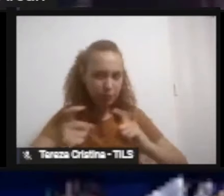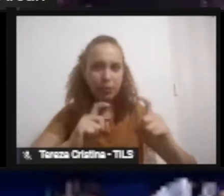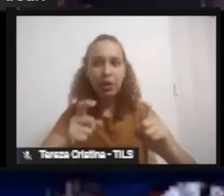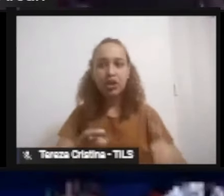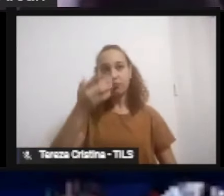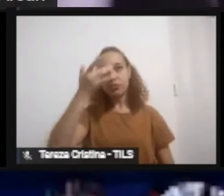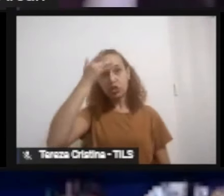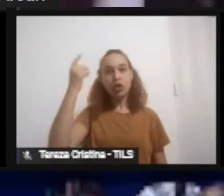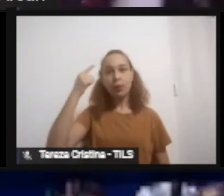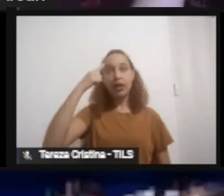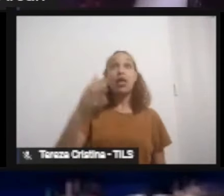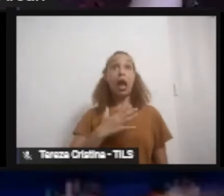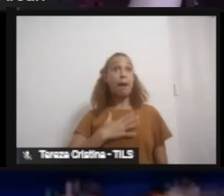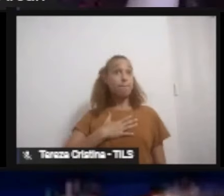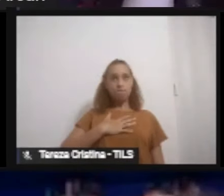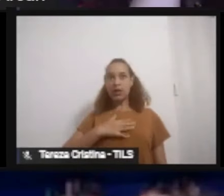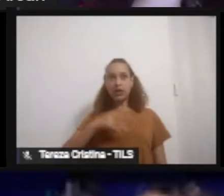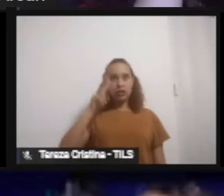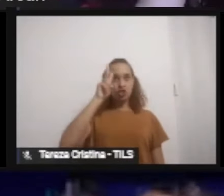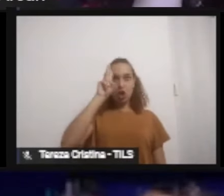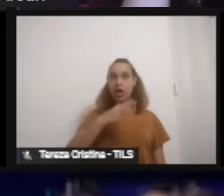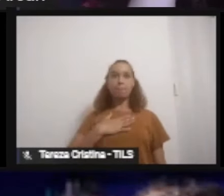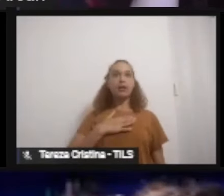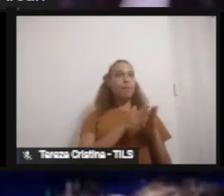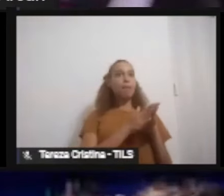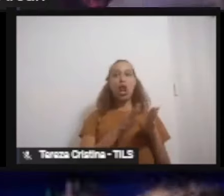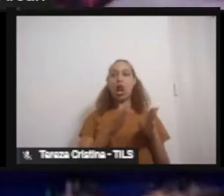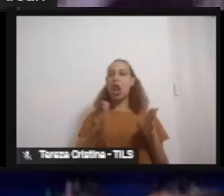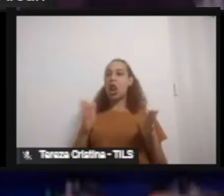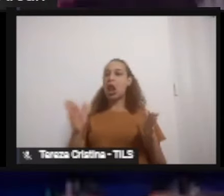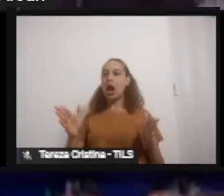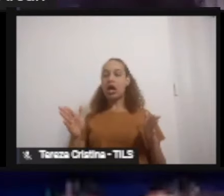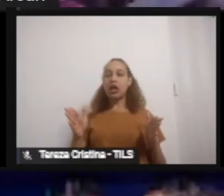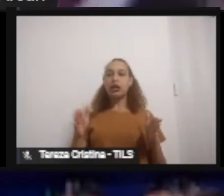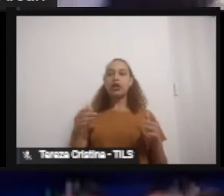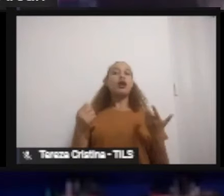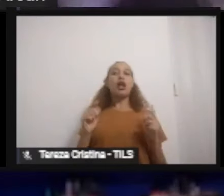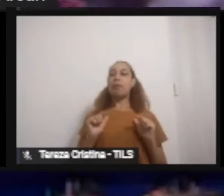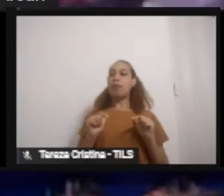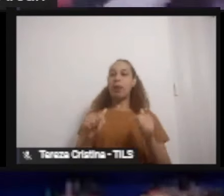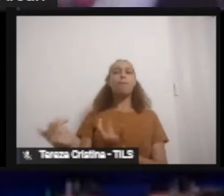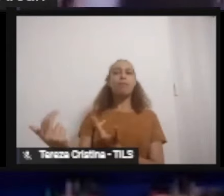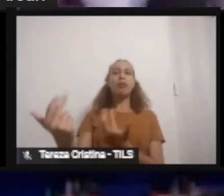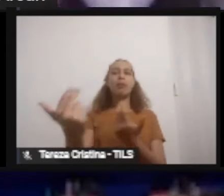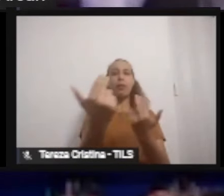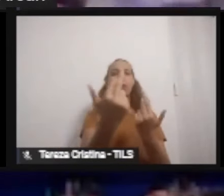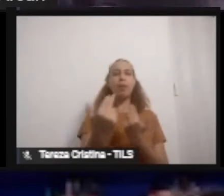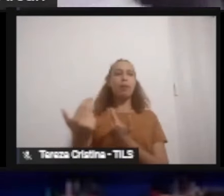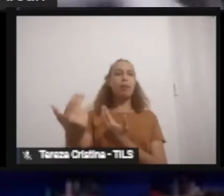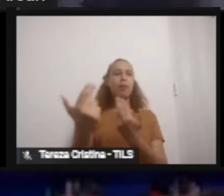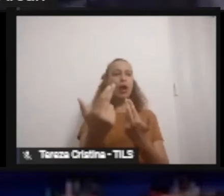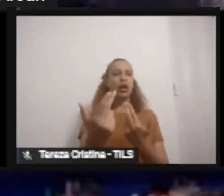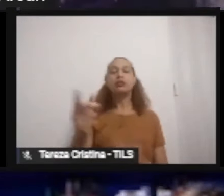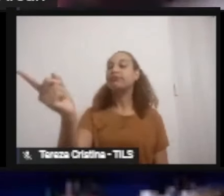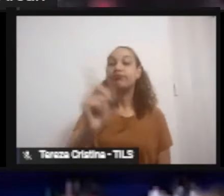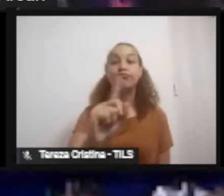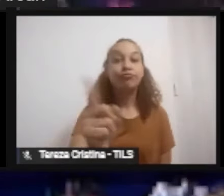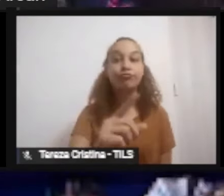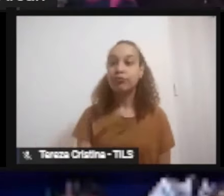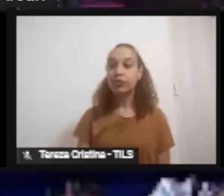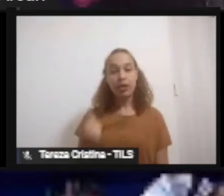aquilo deve funcionar para todo mundo. E aí, né, que é aquela história única que acha que vai funcionar